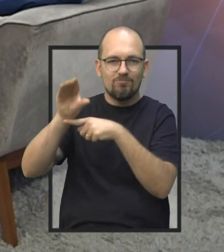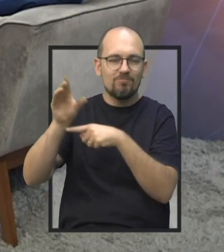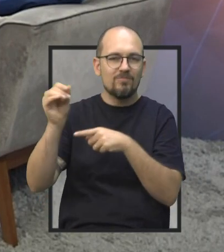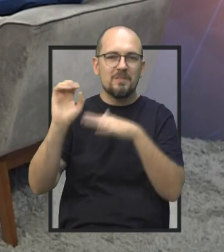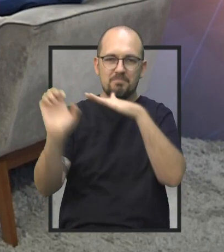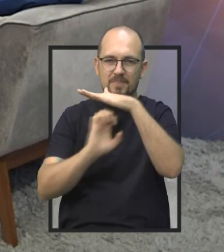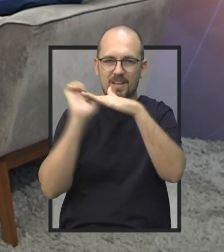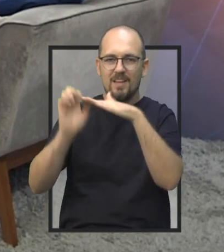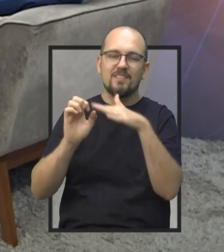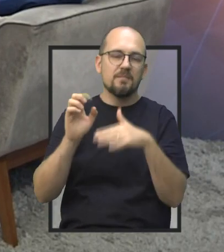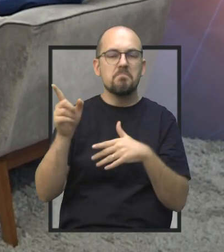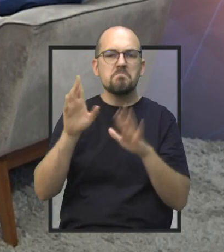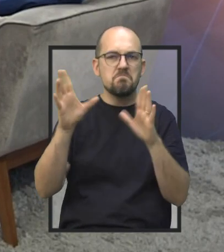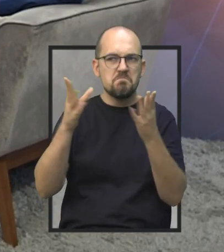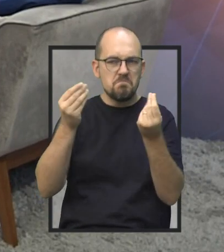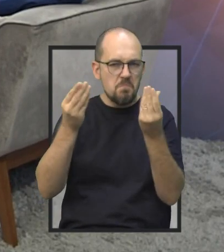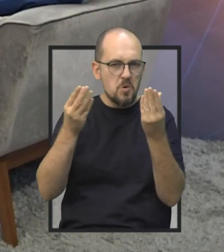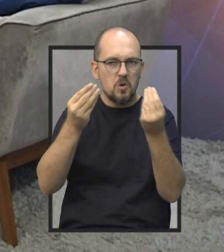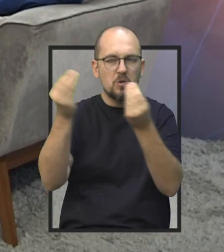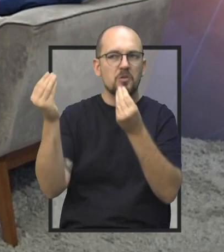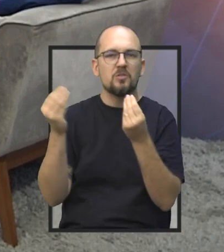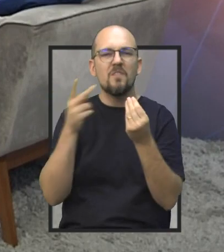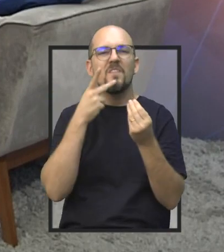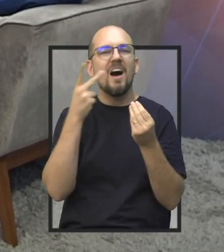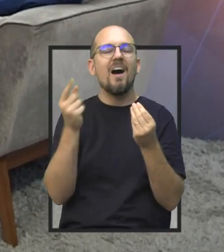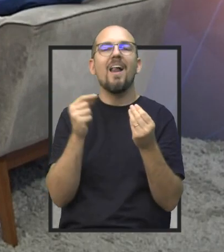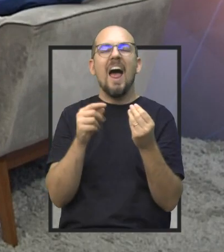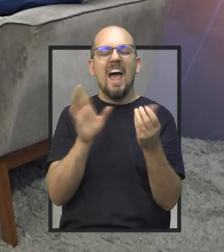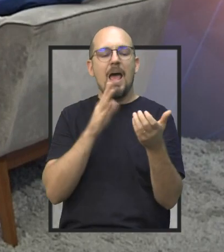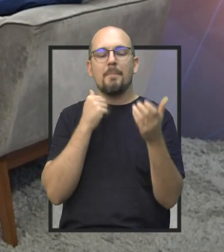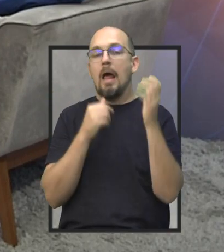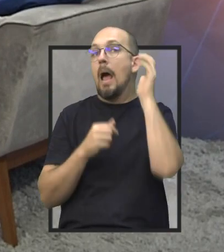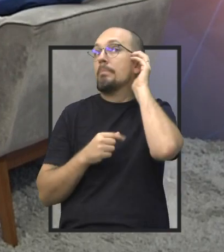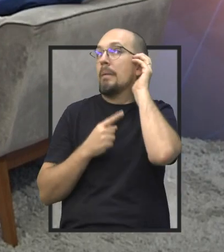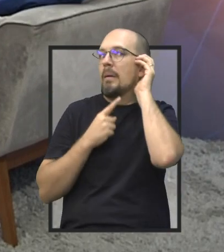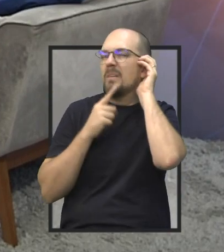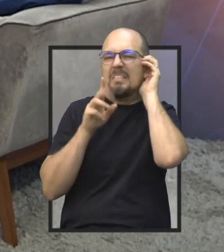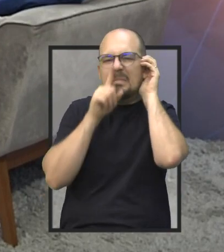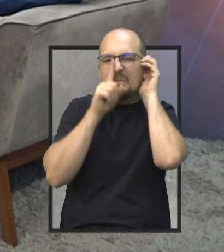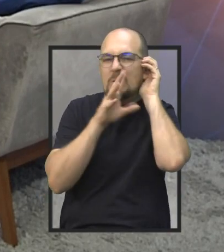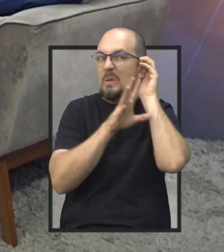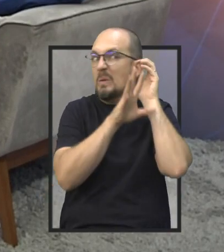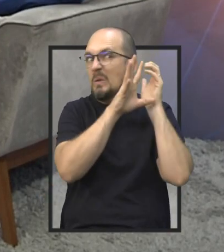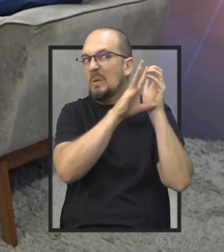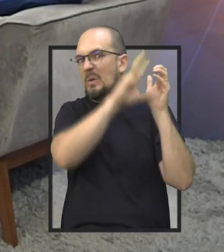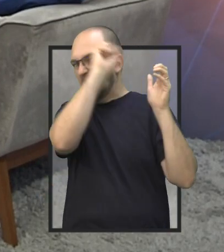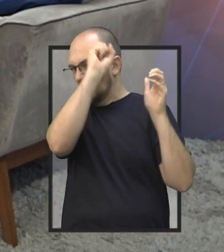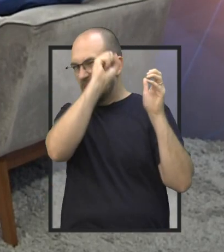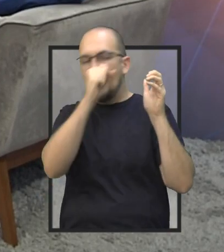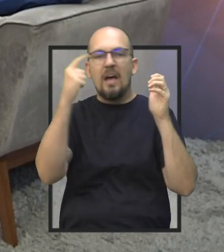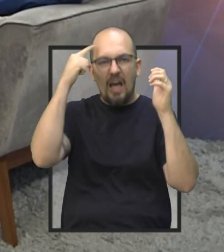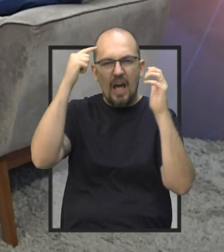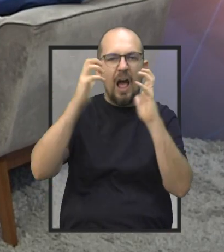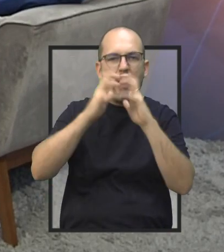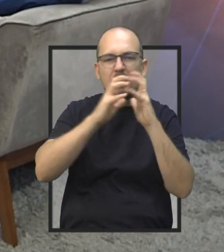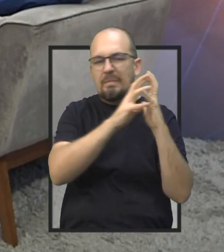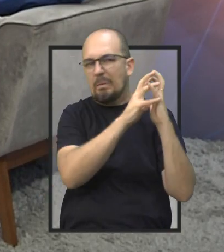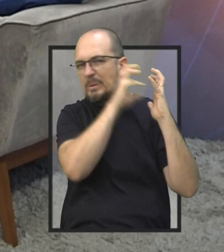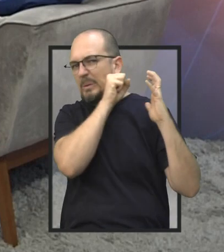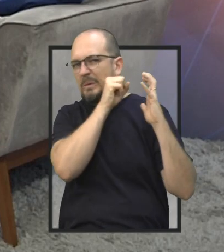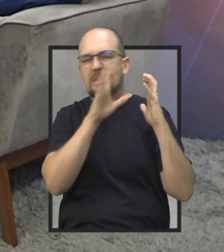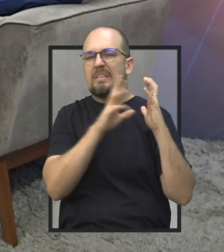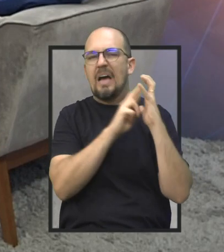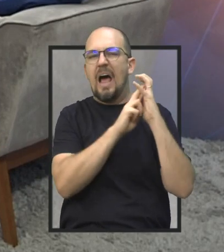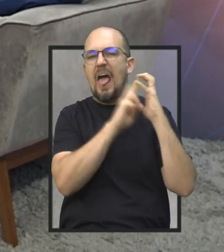falam, é melhor você não utilize o celular no viva voz, para não encostar na cabeça, para não encostar